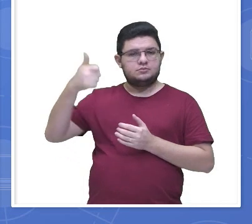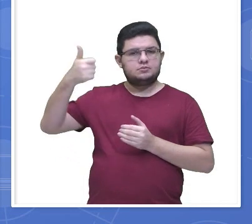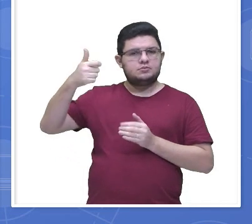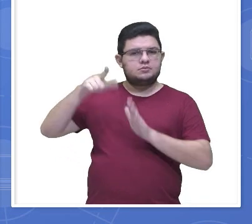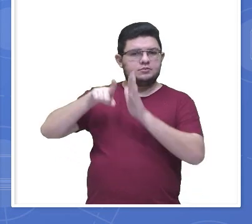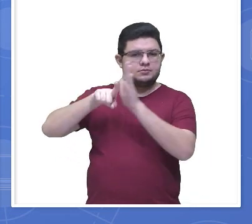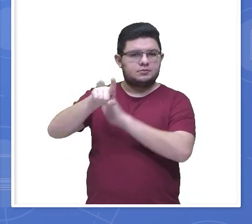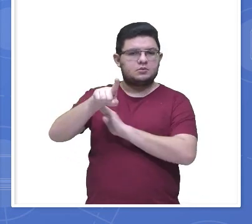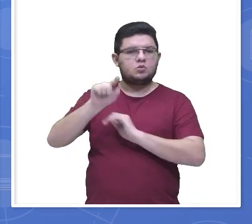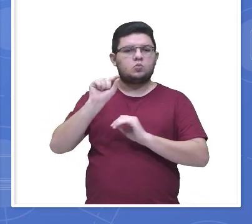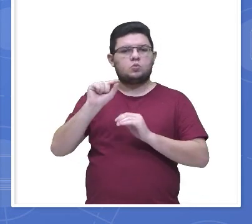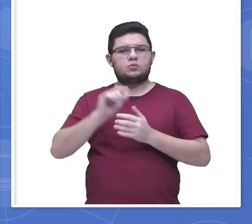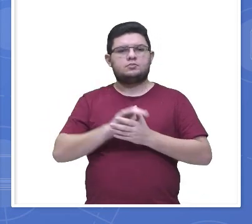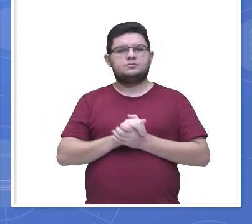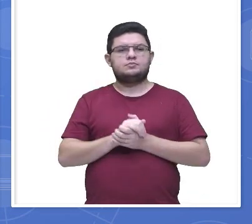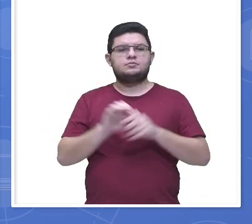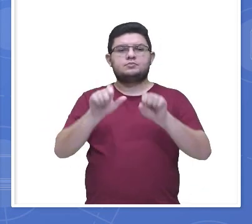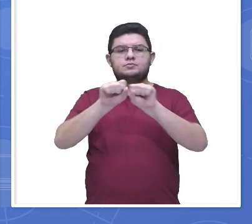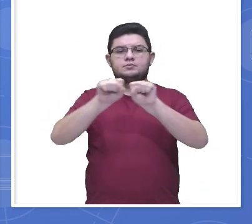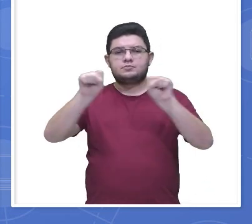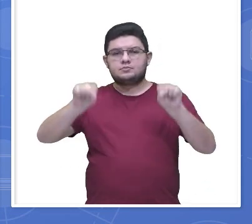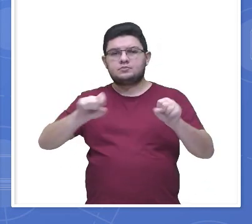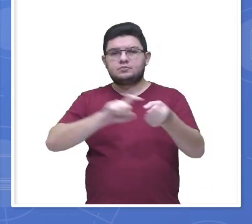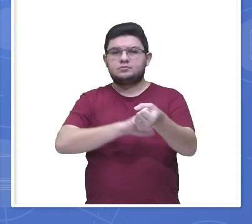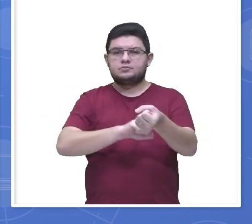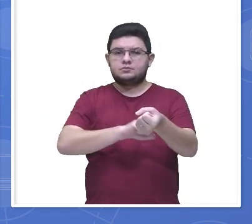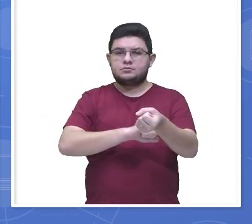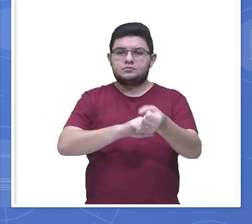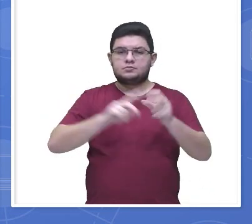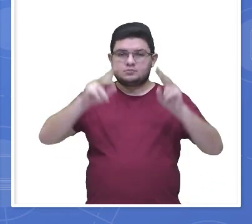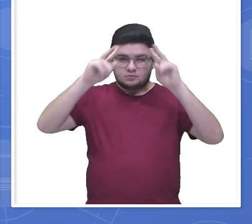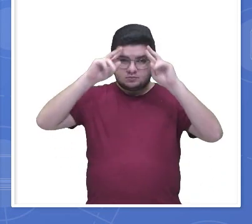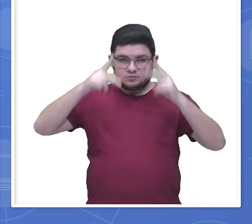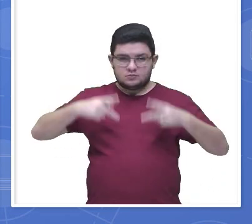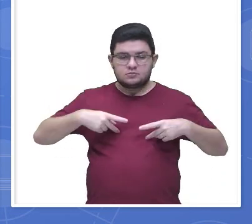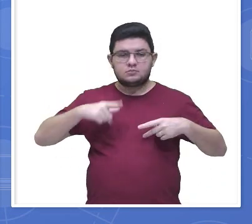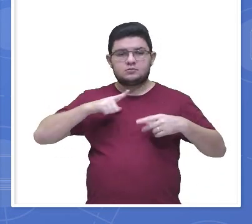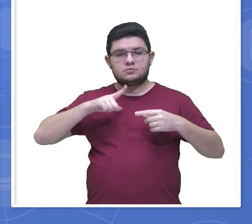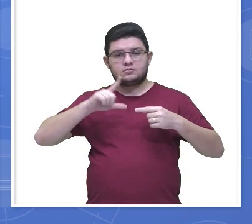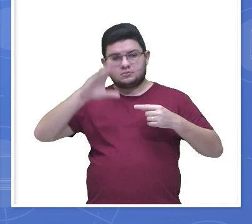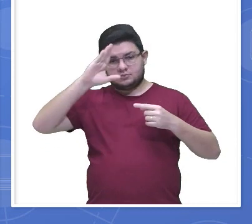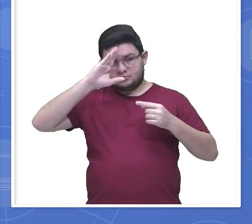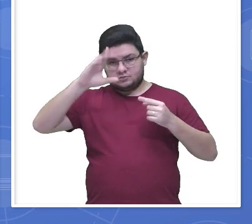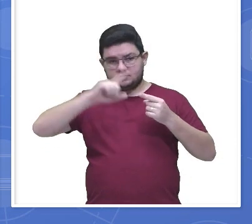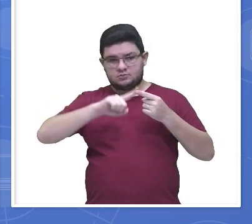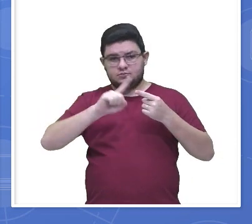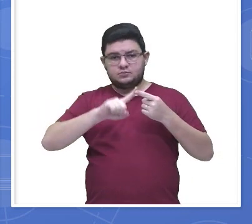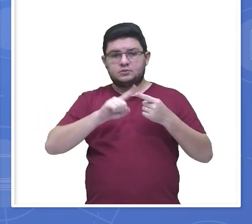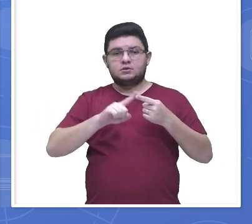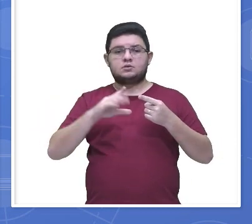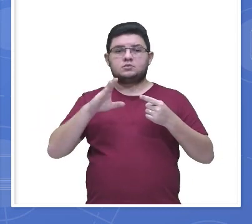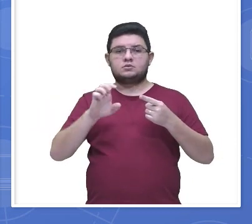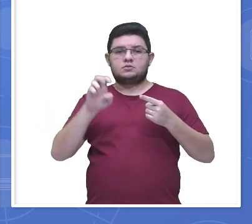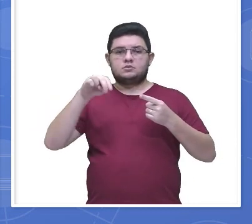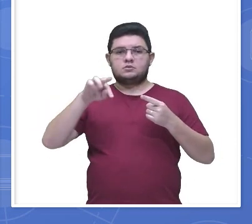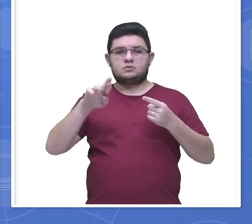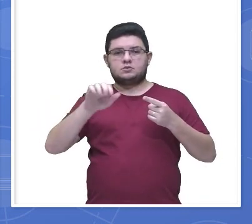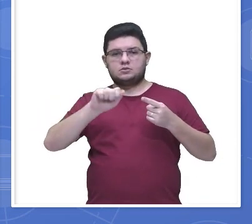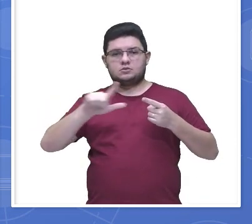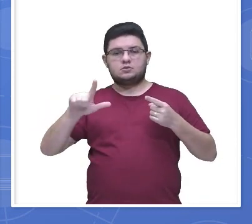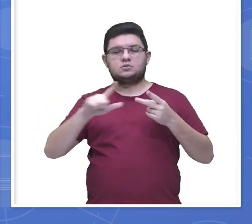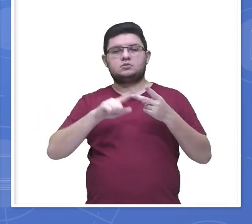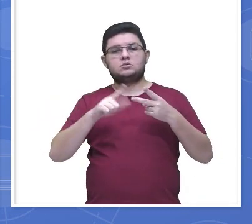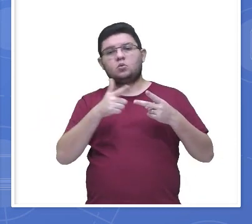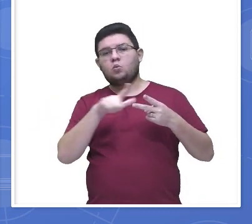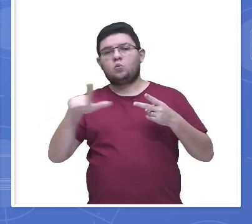ali sobre o sistema nervoso humano, que se divide em duas partes, o sistema nervoso central e o sistema nervoso periférico. Com base